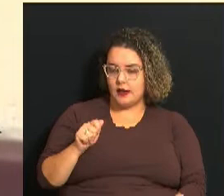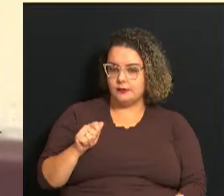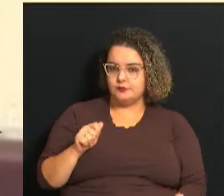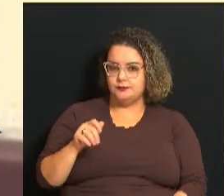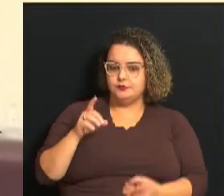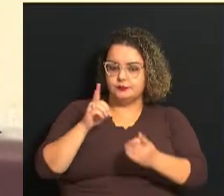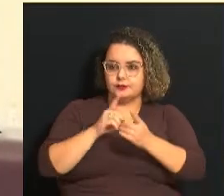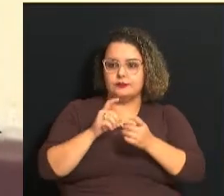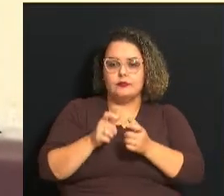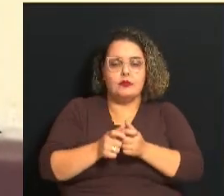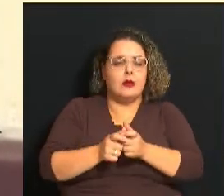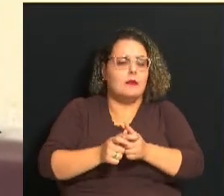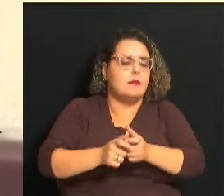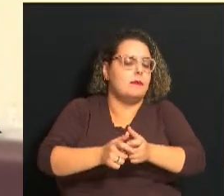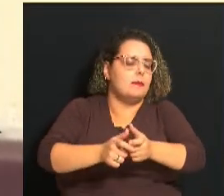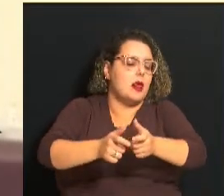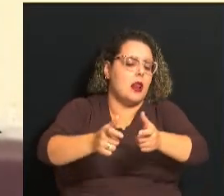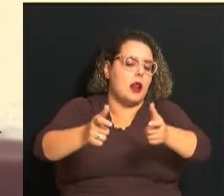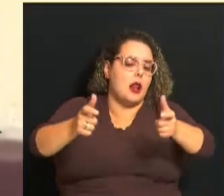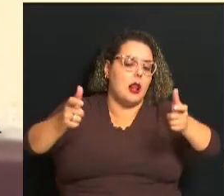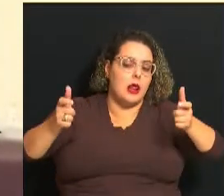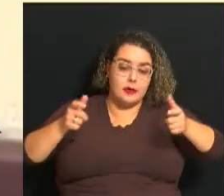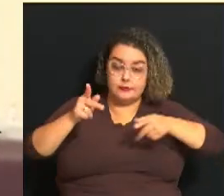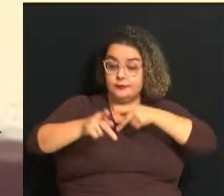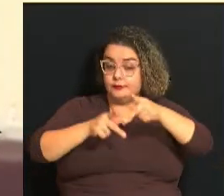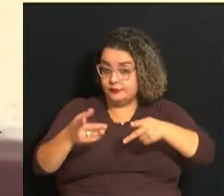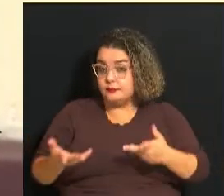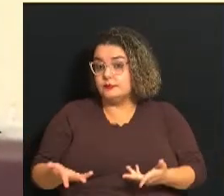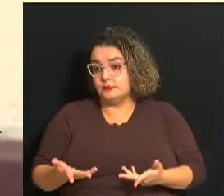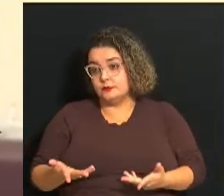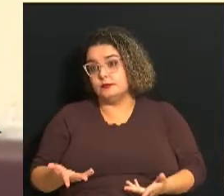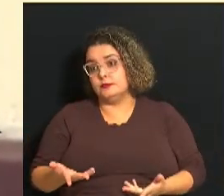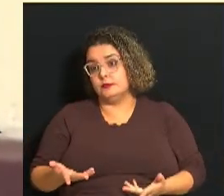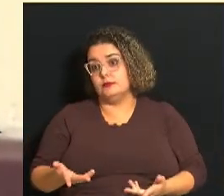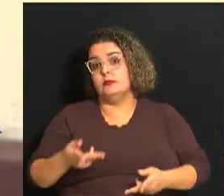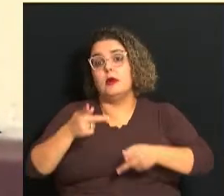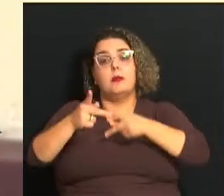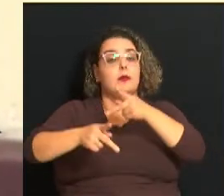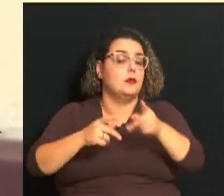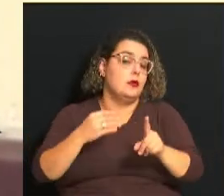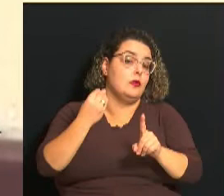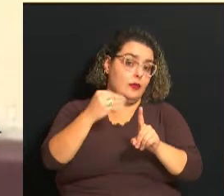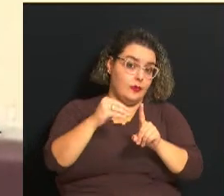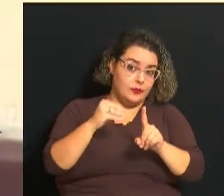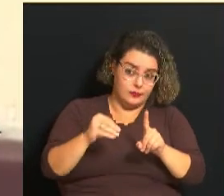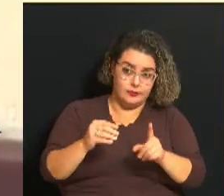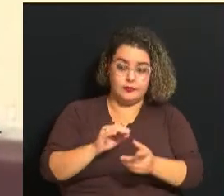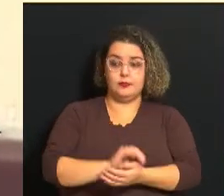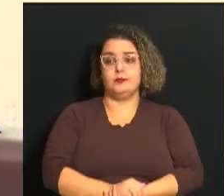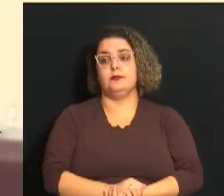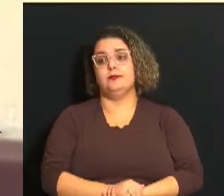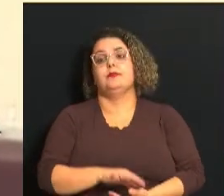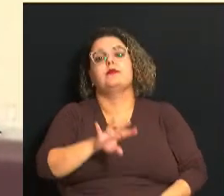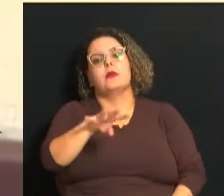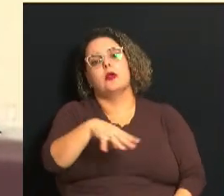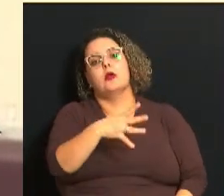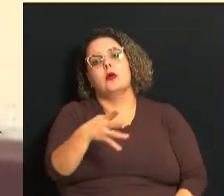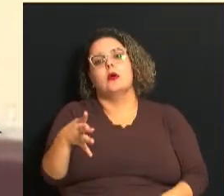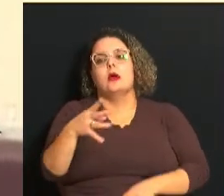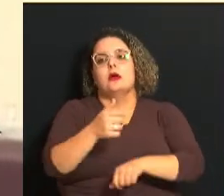contingente enorme da população uma população muito vulnerável e o quadro de profissionais